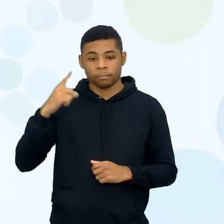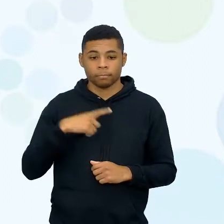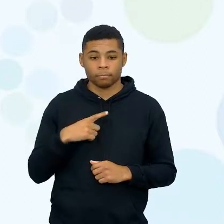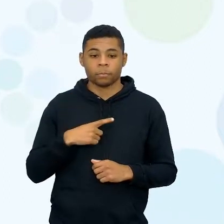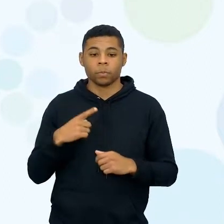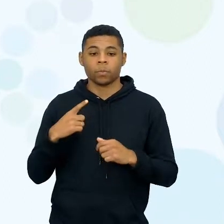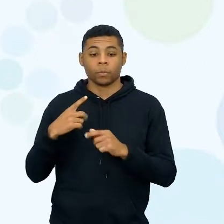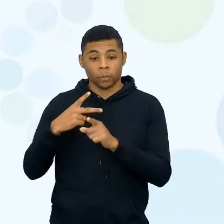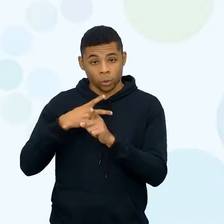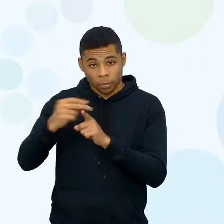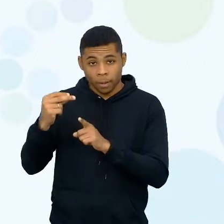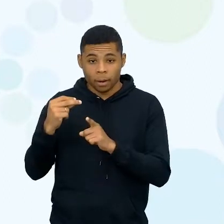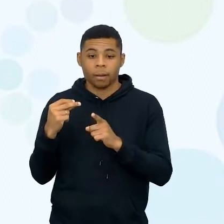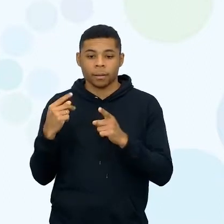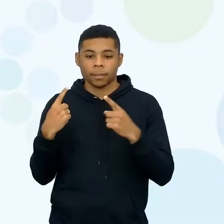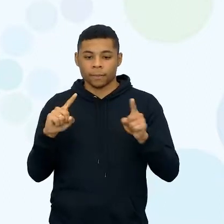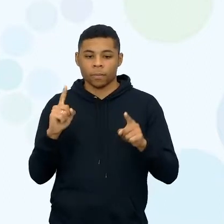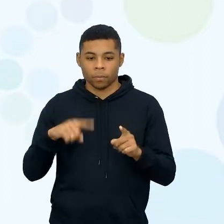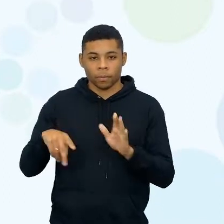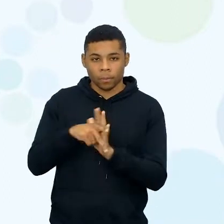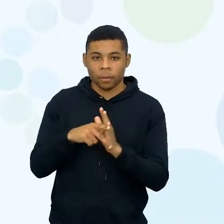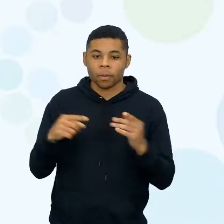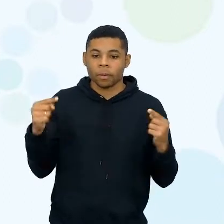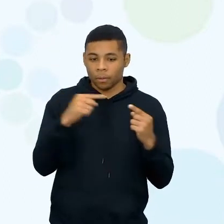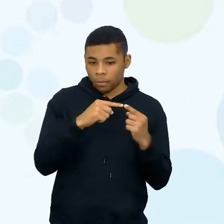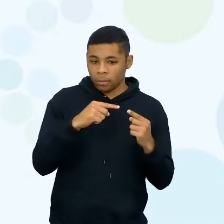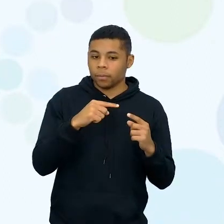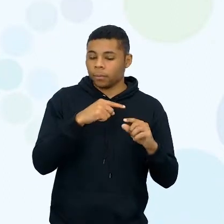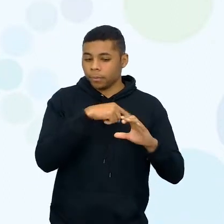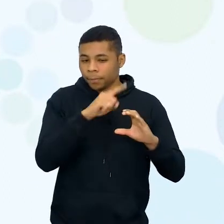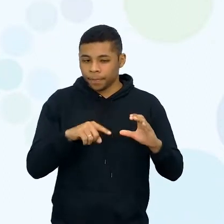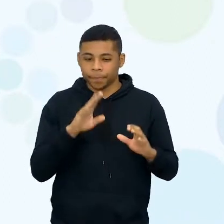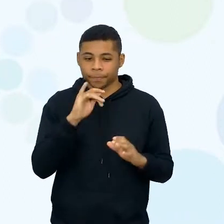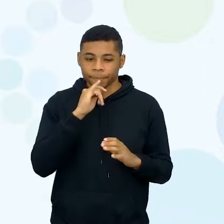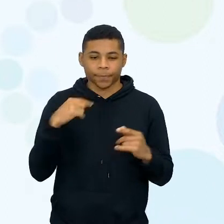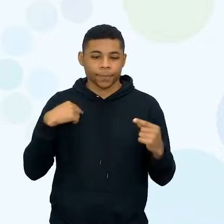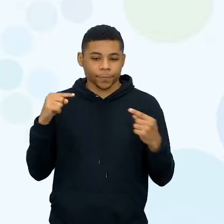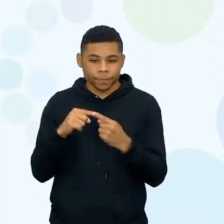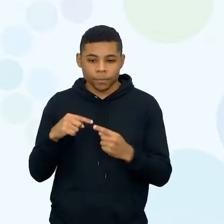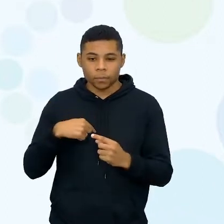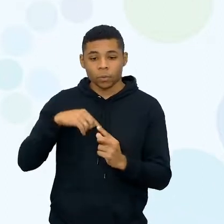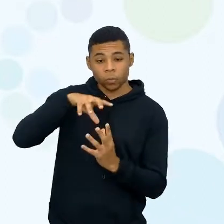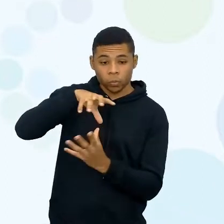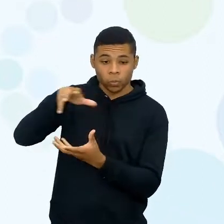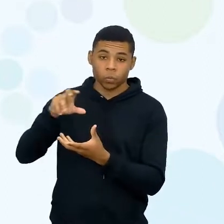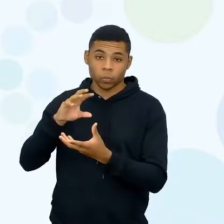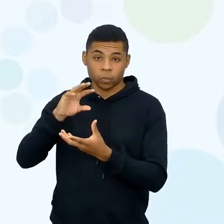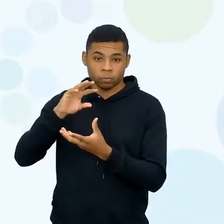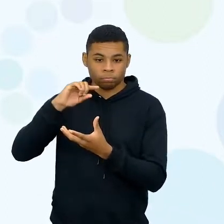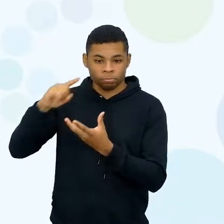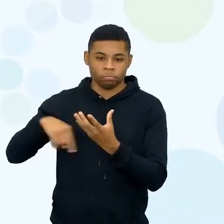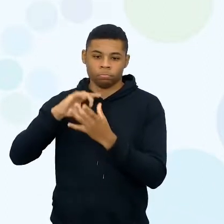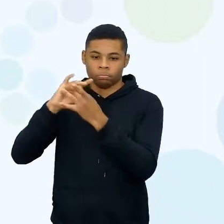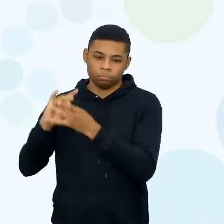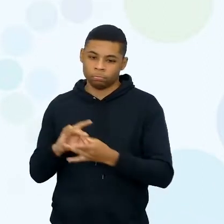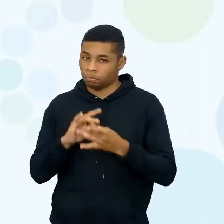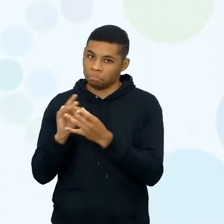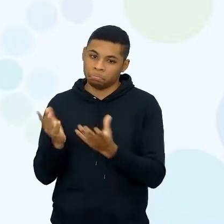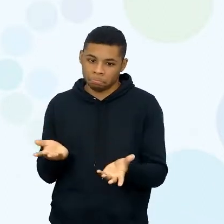humanas. No mundo está tudo interligado, se compondo com o aprofundamento,